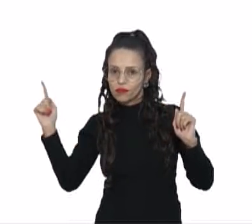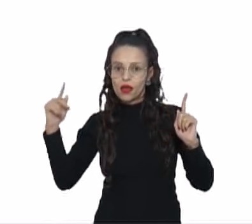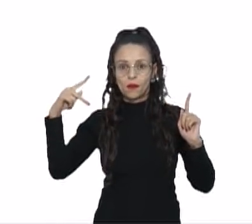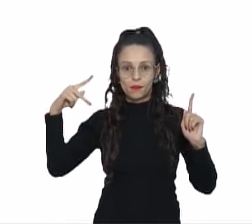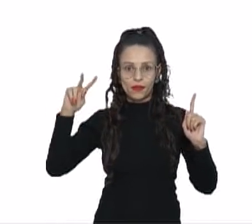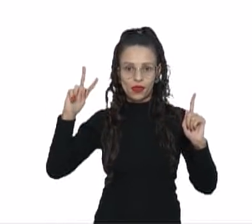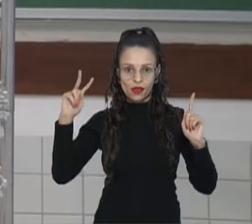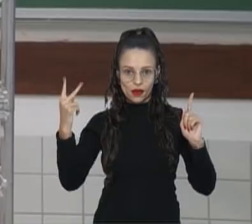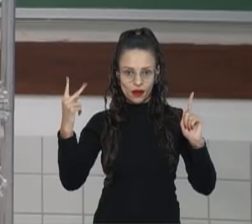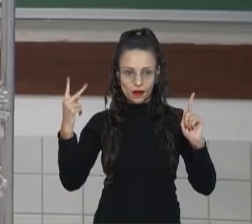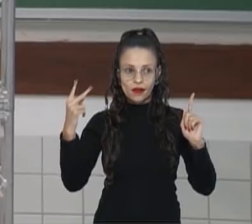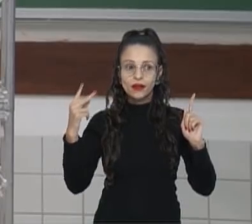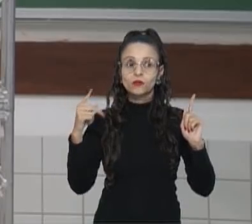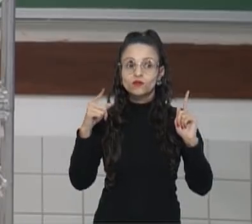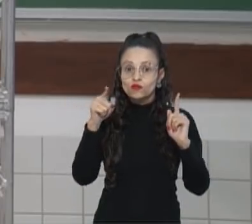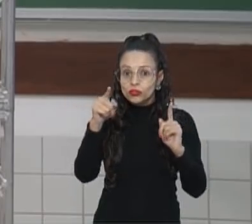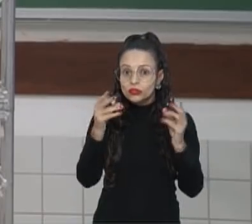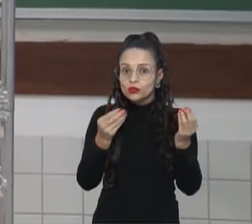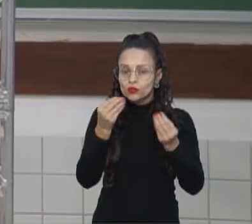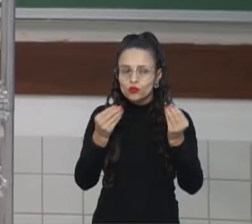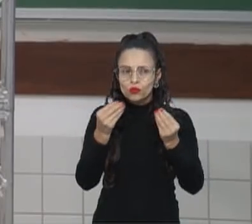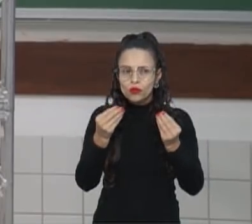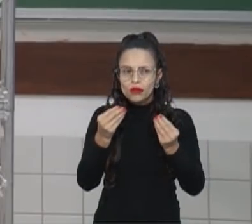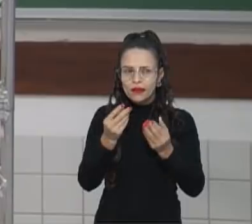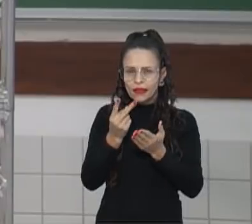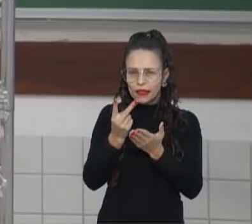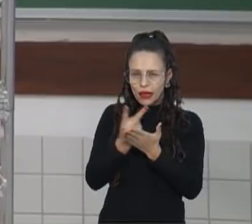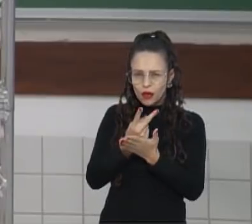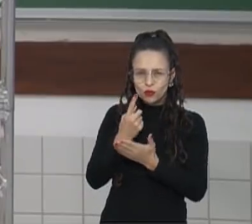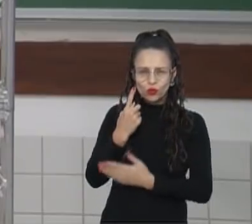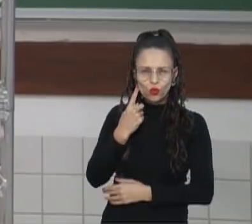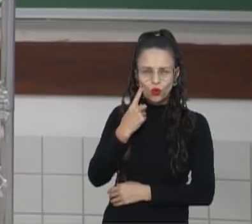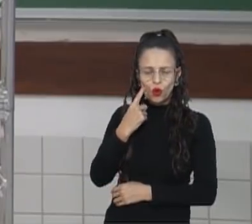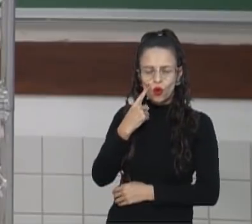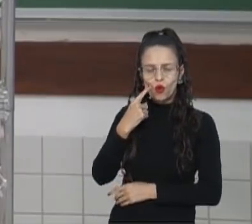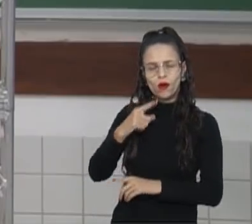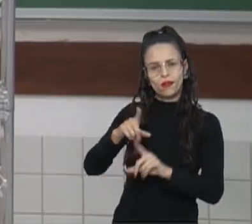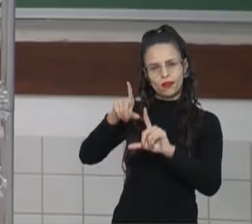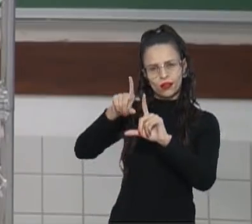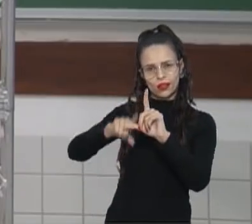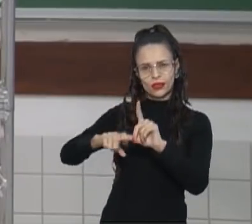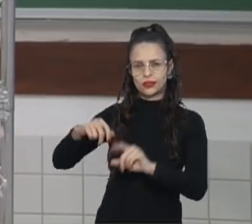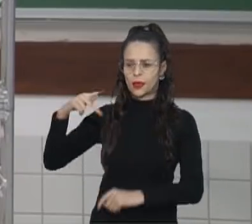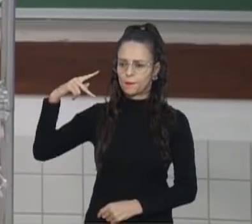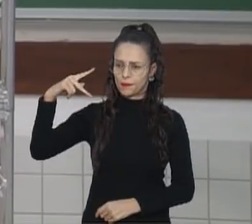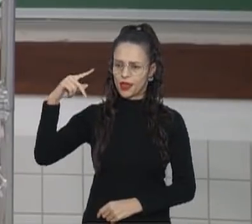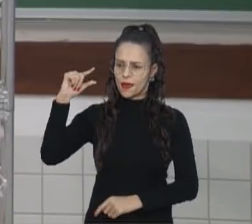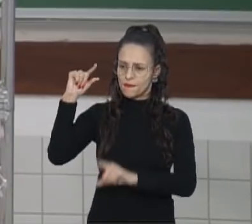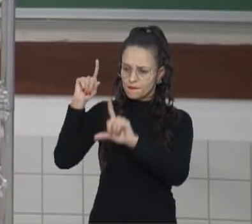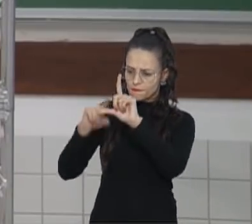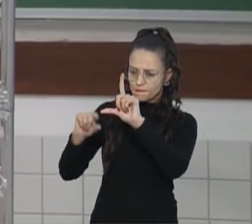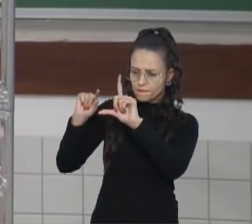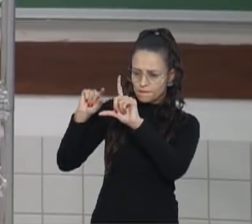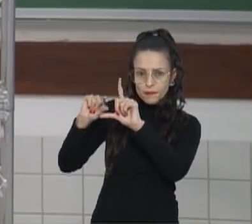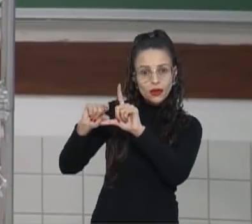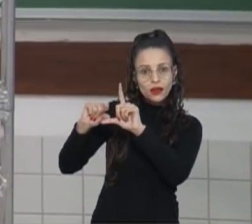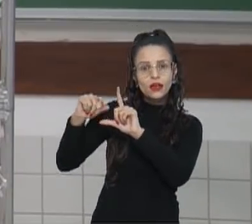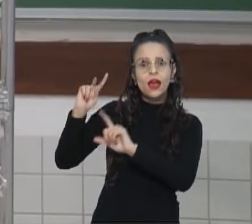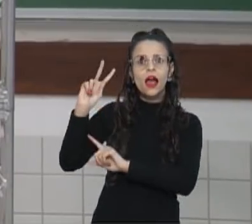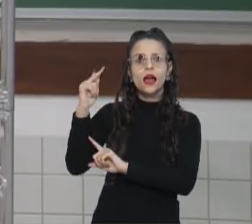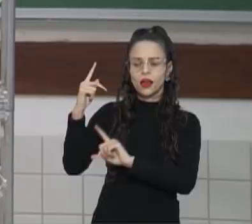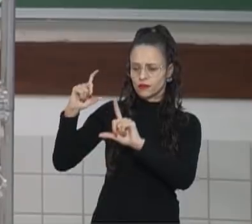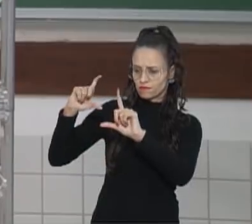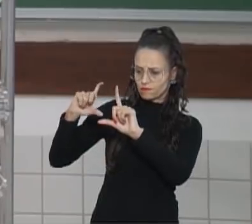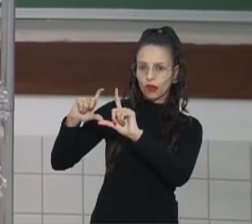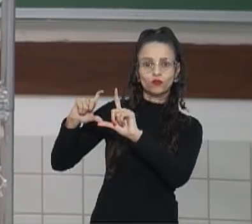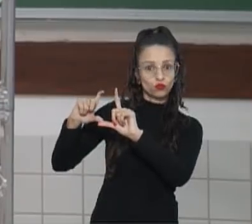você não vai escrever também no seu caderno. Como assim? Veja que na sigla pH, o P é minúsculo e o H é